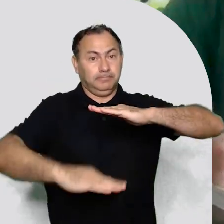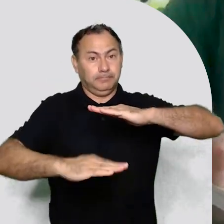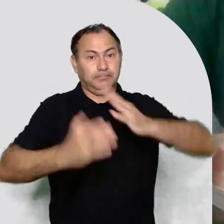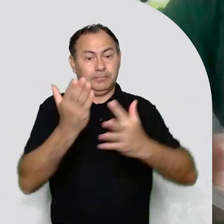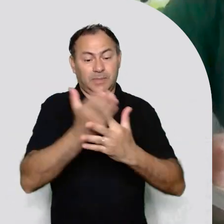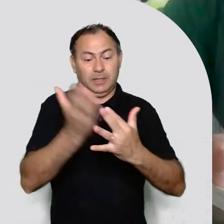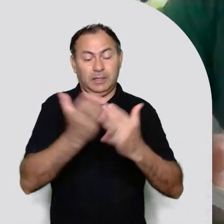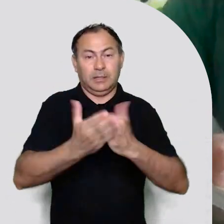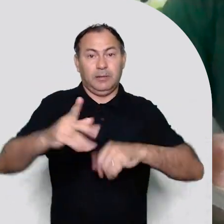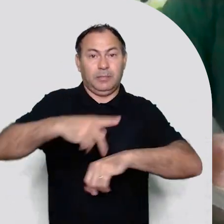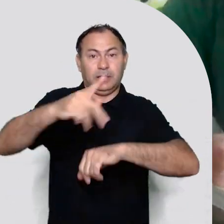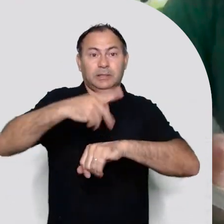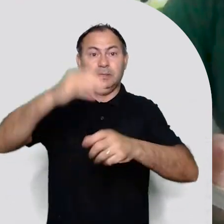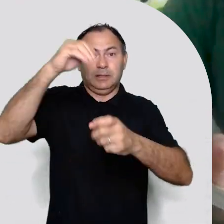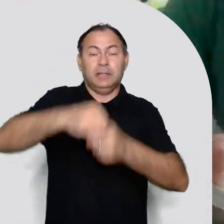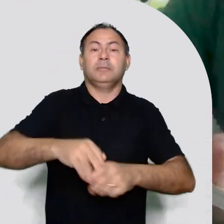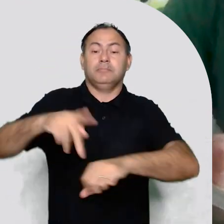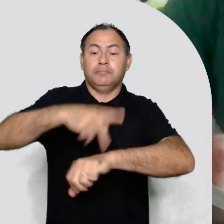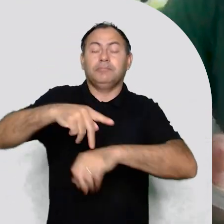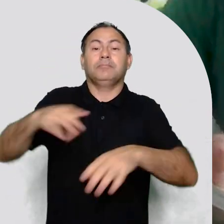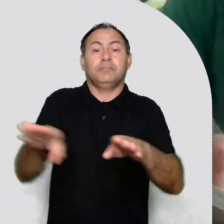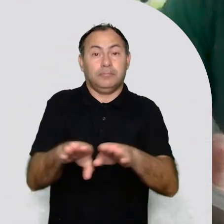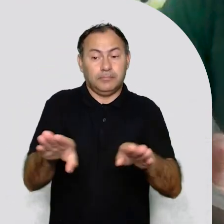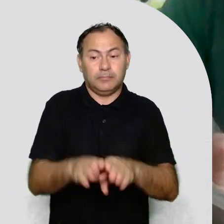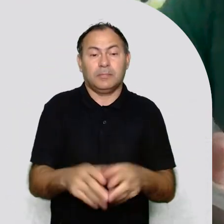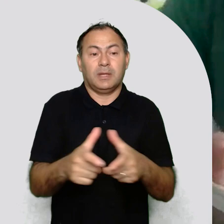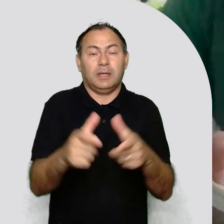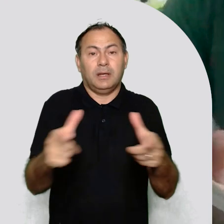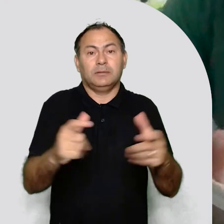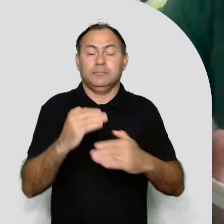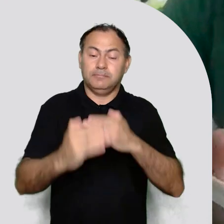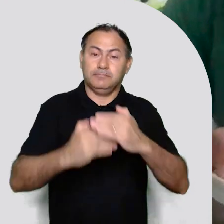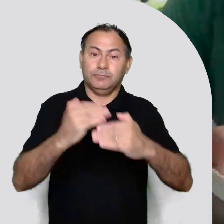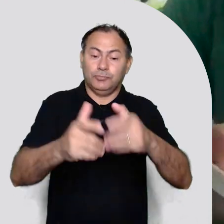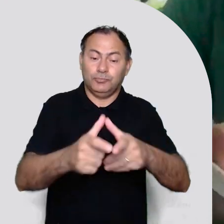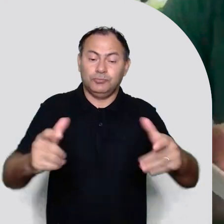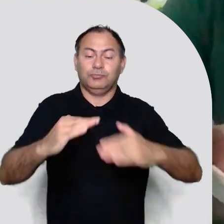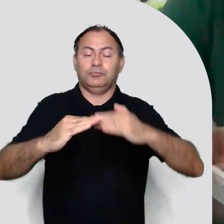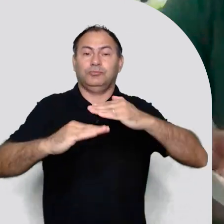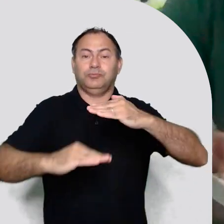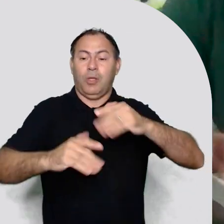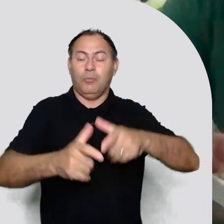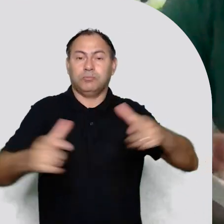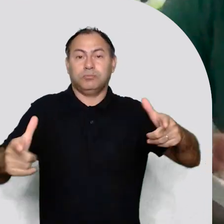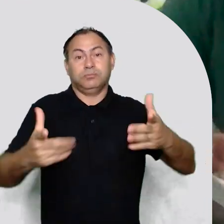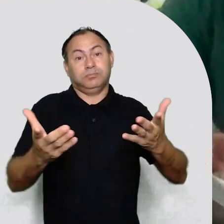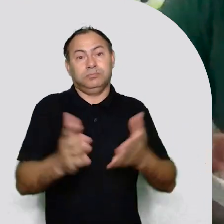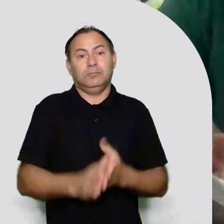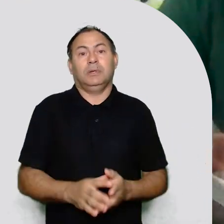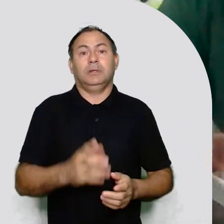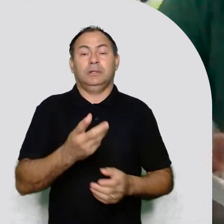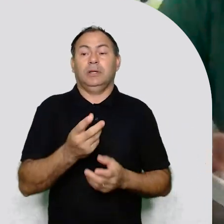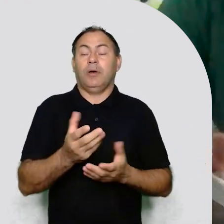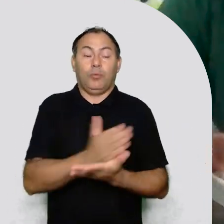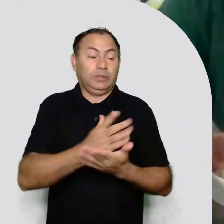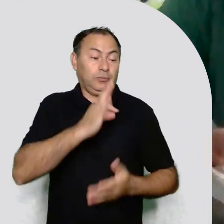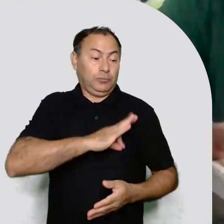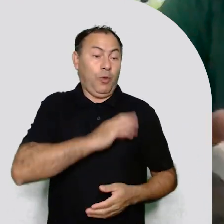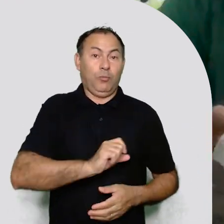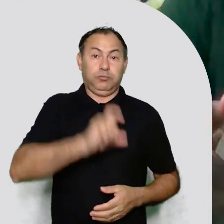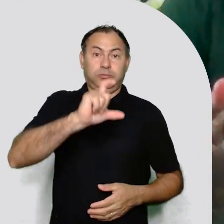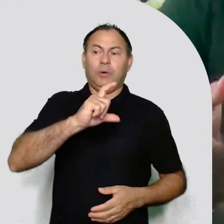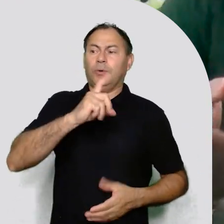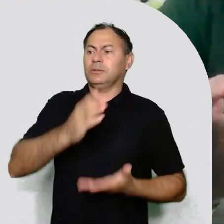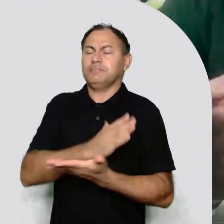desigualdade entre países e dentro de países também cresceu a desigualdade entre as pessoas que têm uma renda maior e uma renda menor,